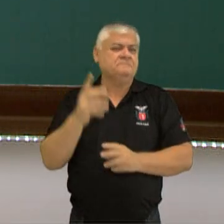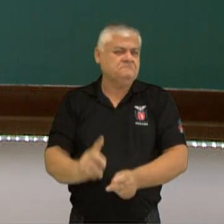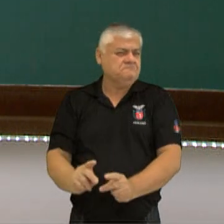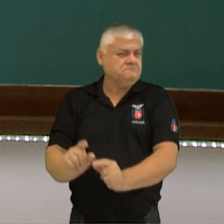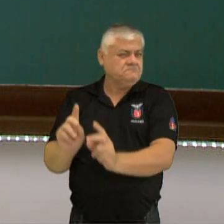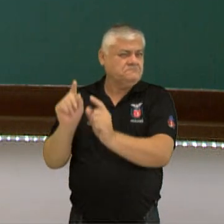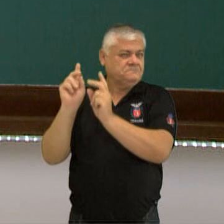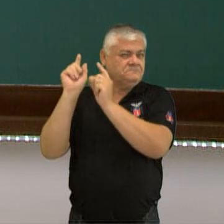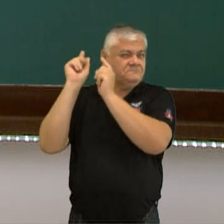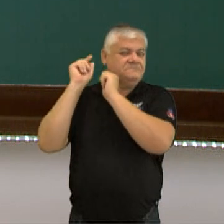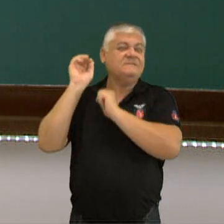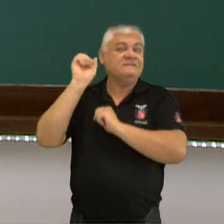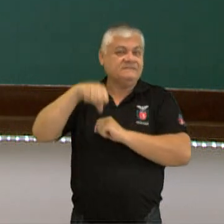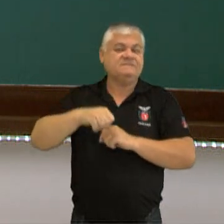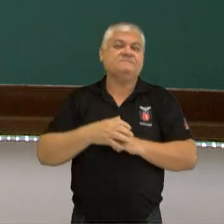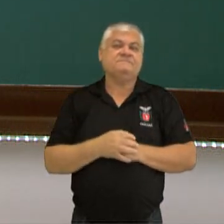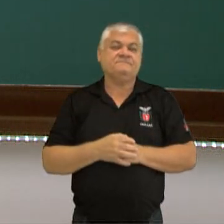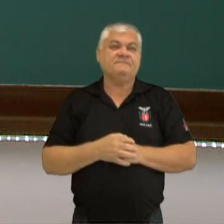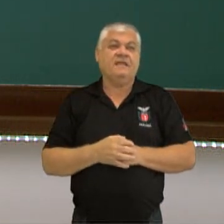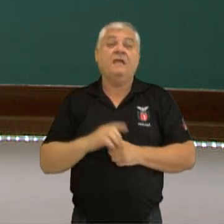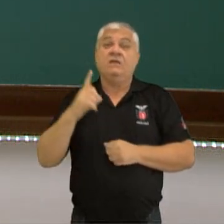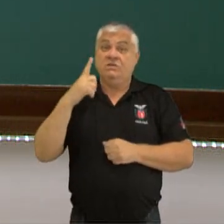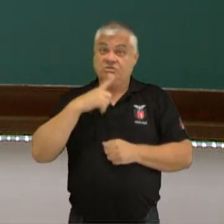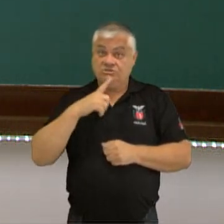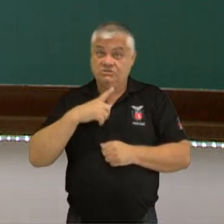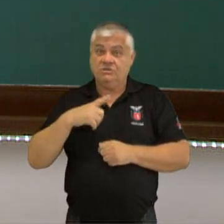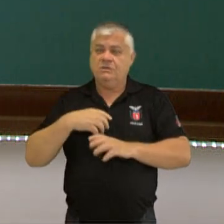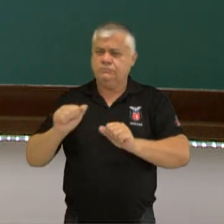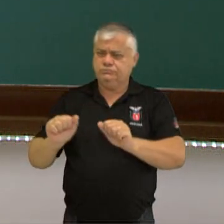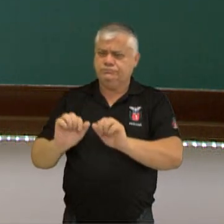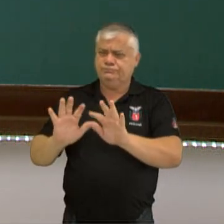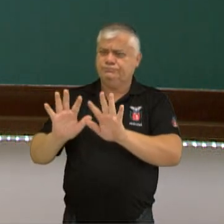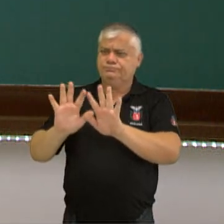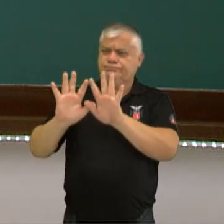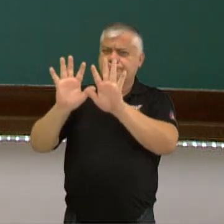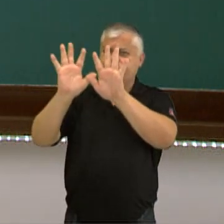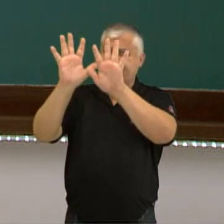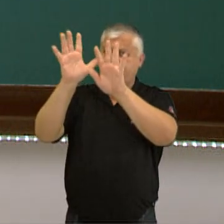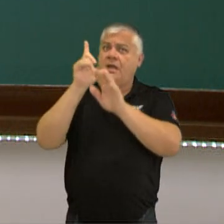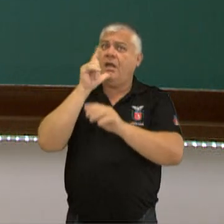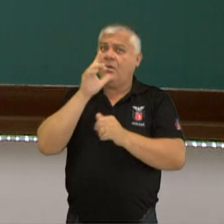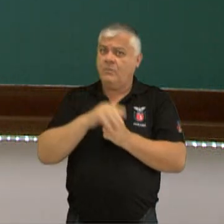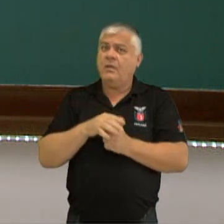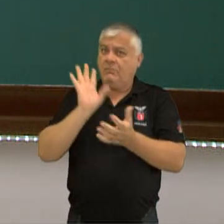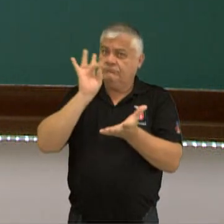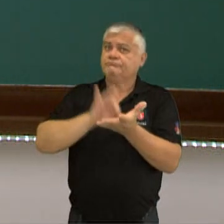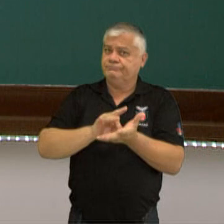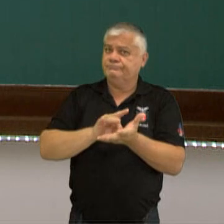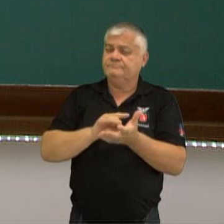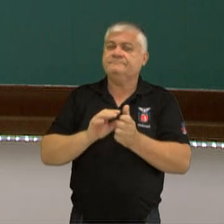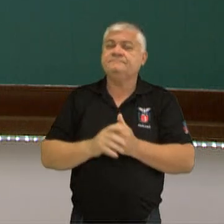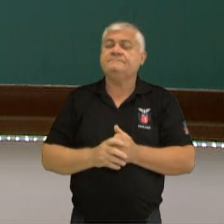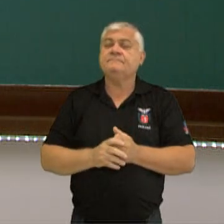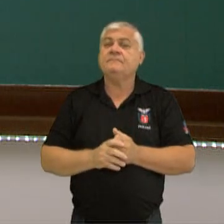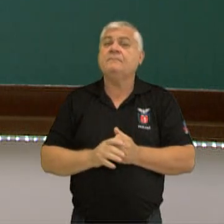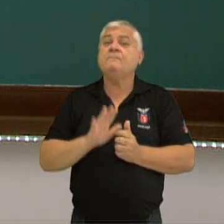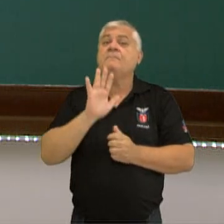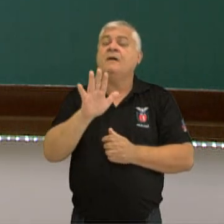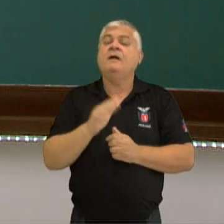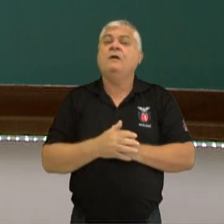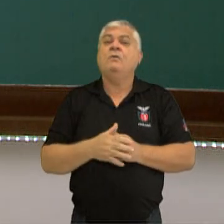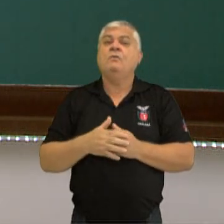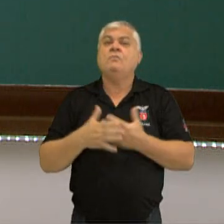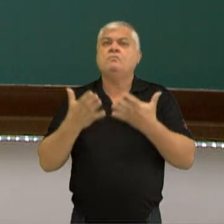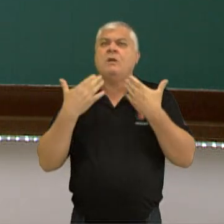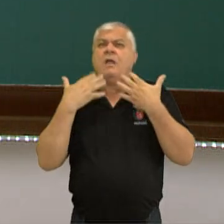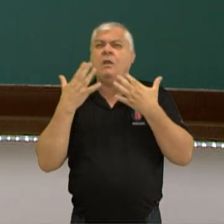no nosso planeta. Nós tínhamos vapor de água, é um estado físico da água. Como o calor, né,